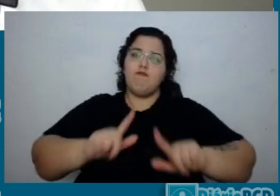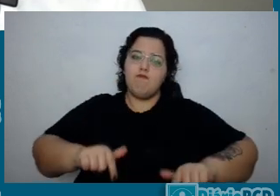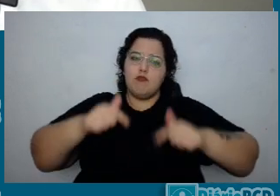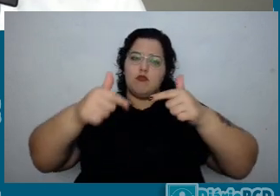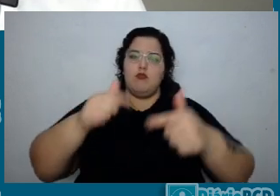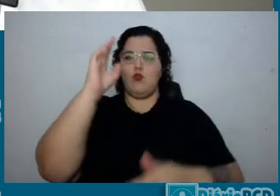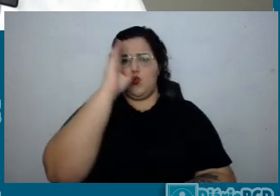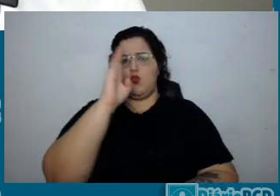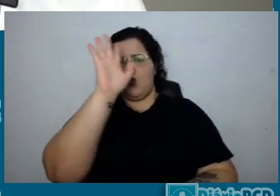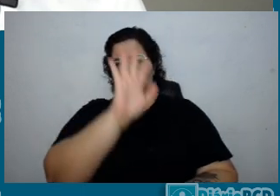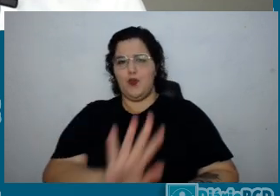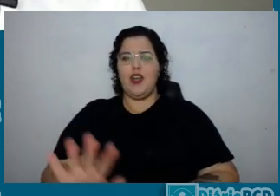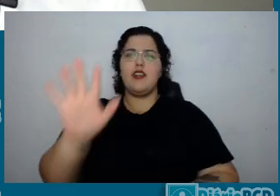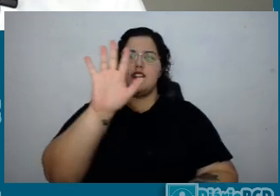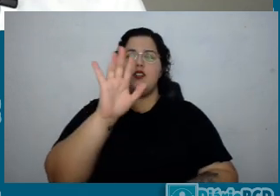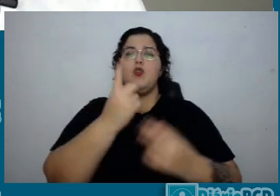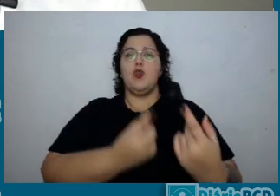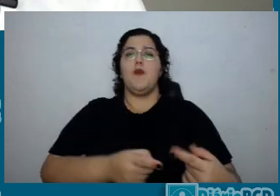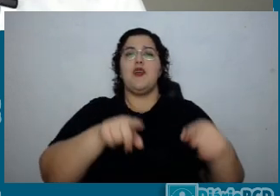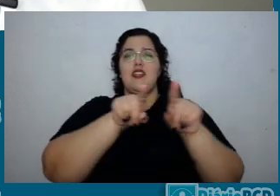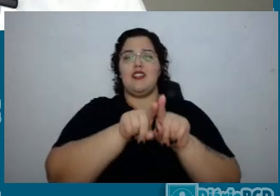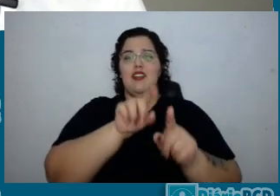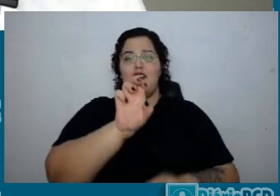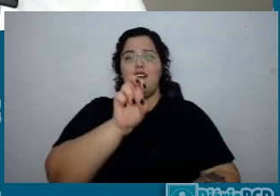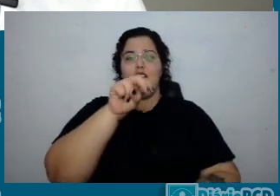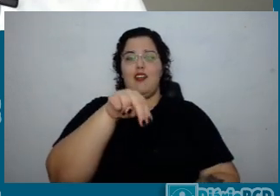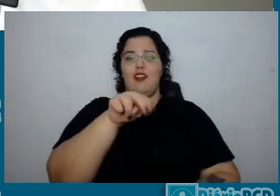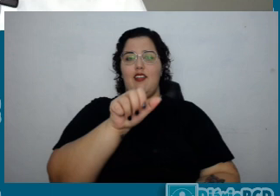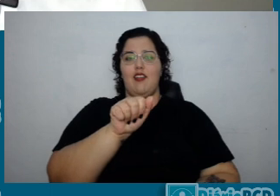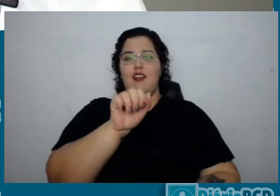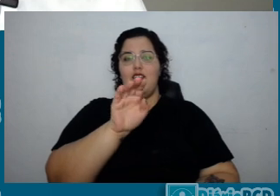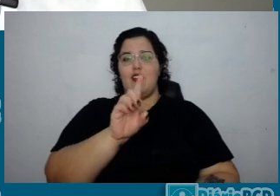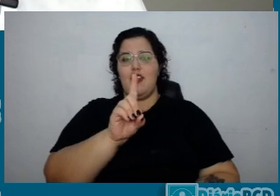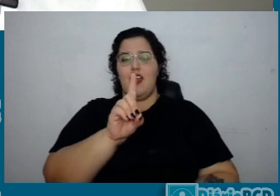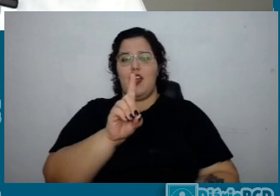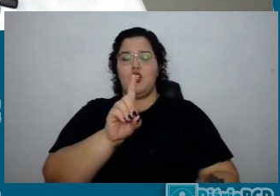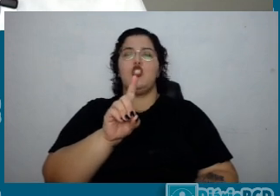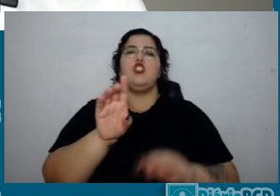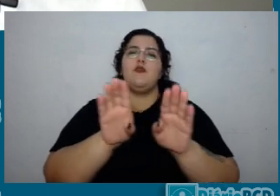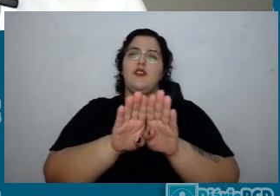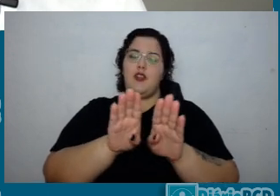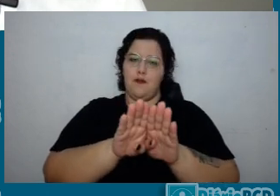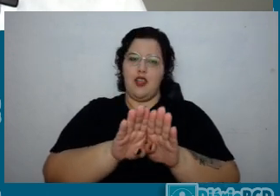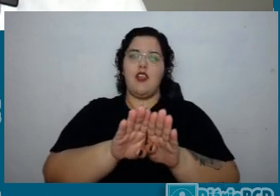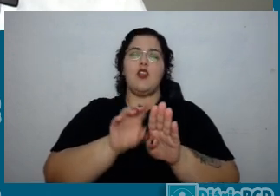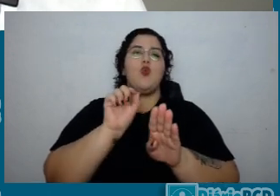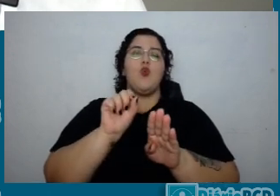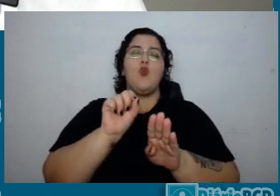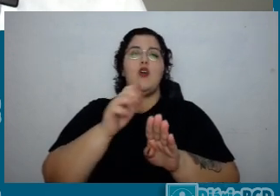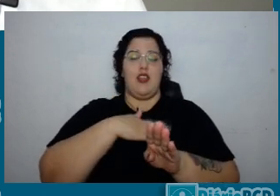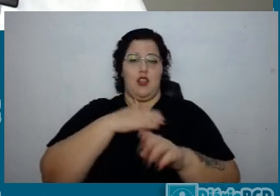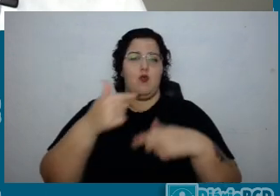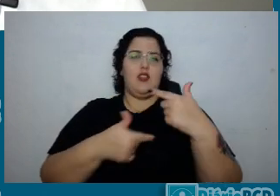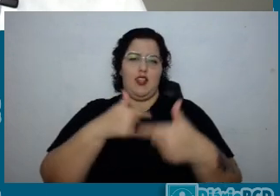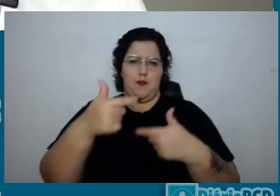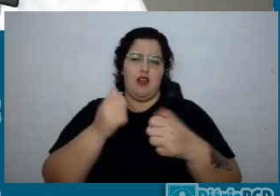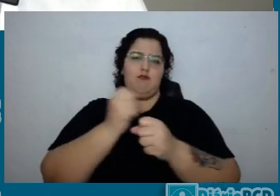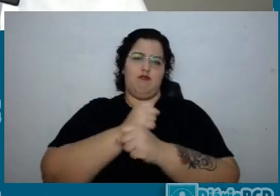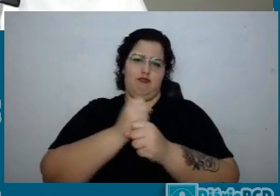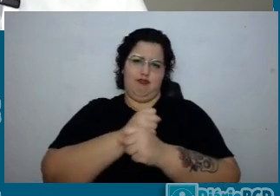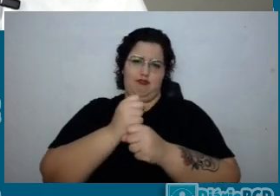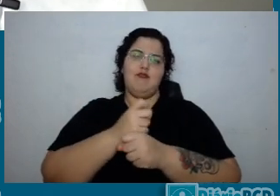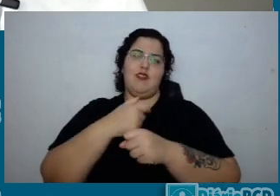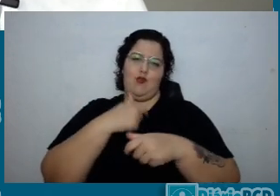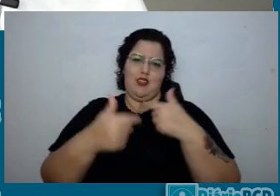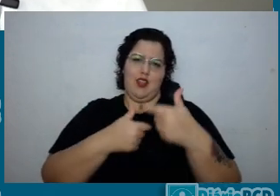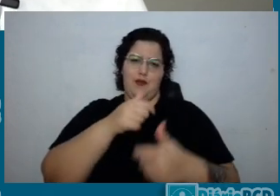no Estado brasileiro, né? Então, essa é uma parceria com a ENAP, Escola Nacional de Administração Pública, ENAP, onde eu sou servidora de carreira, né?